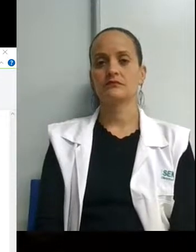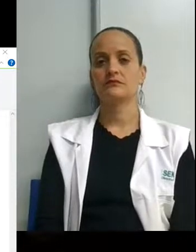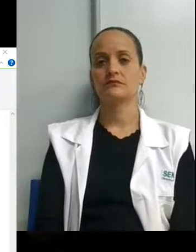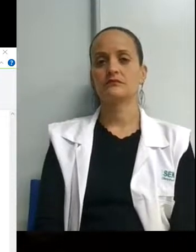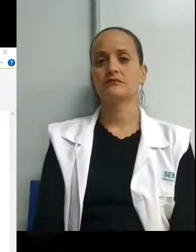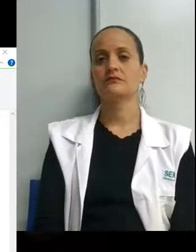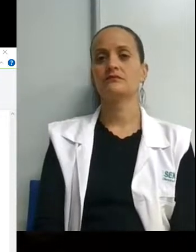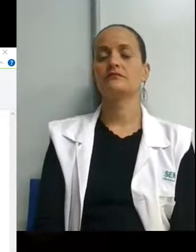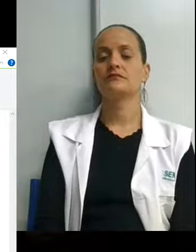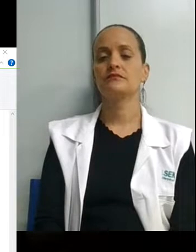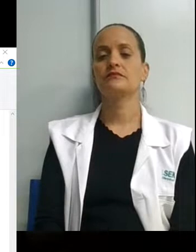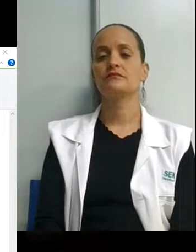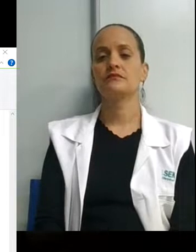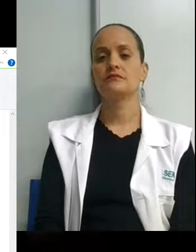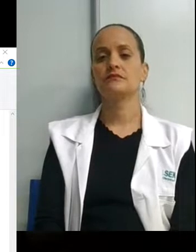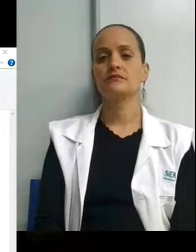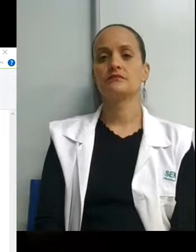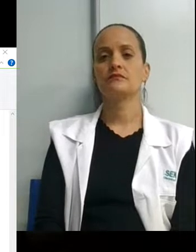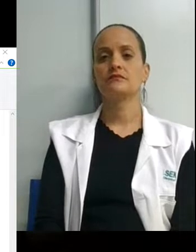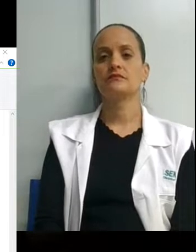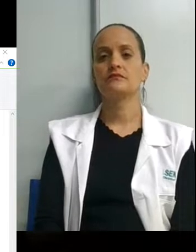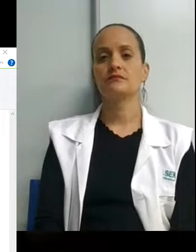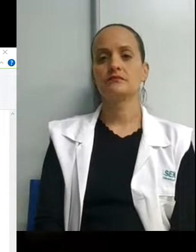27,37, que é igual a